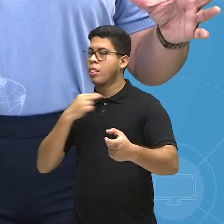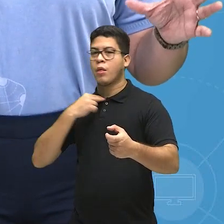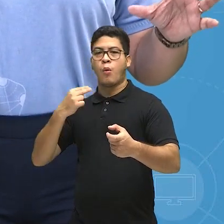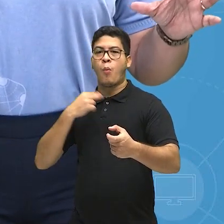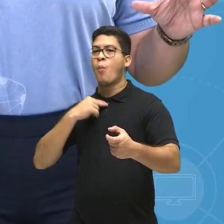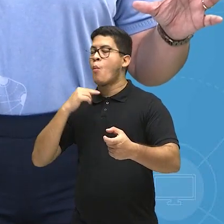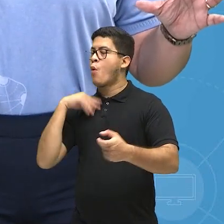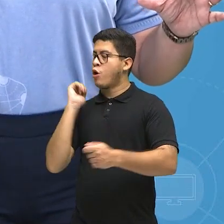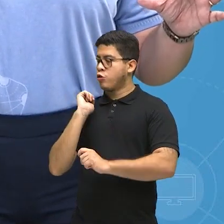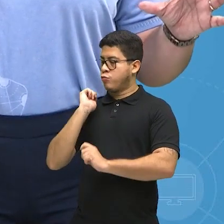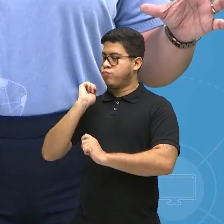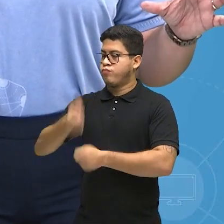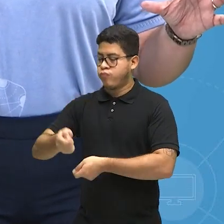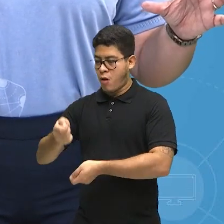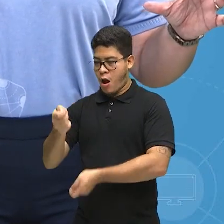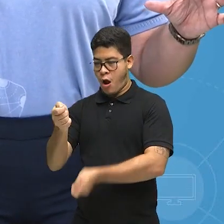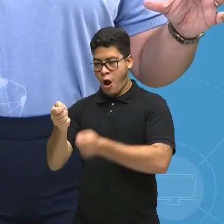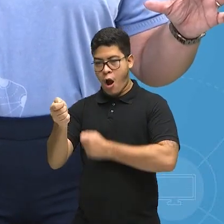caça,